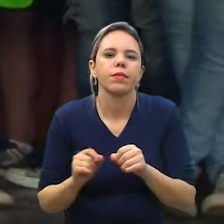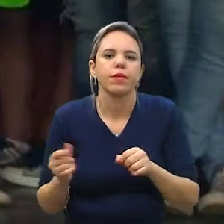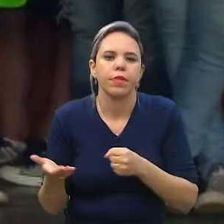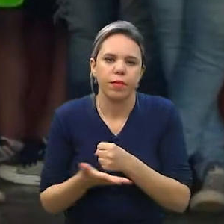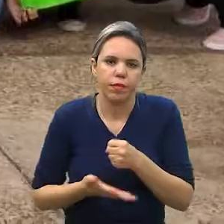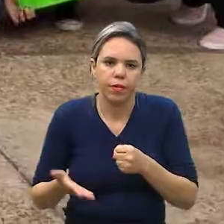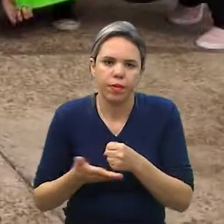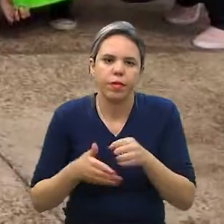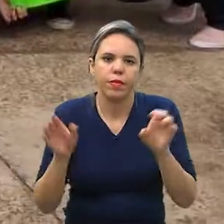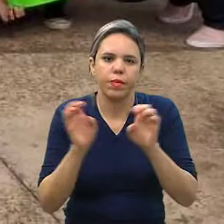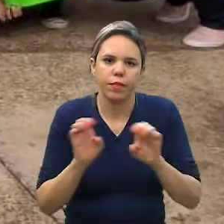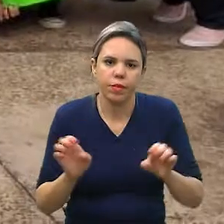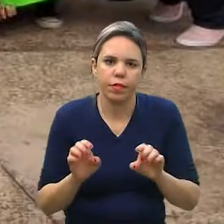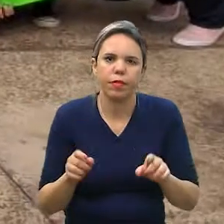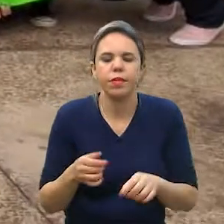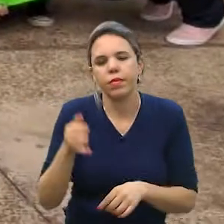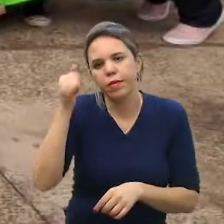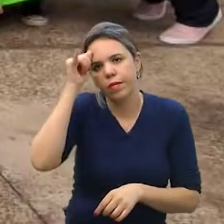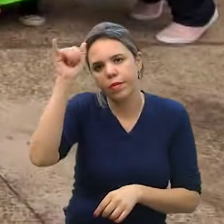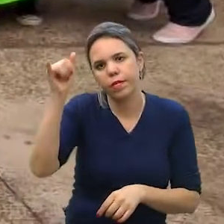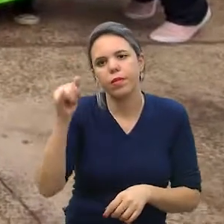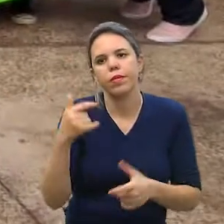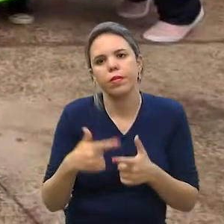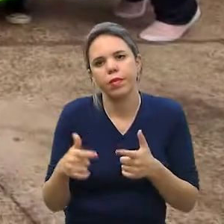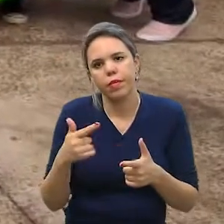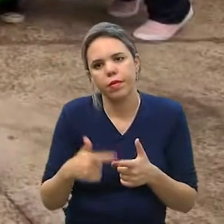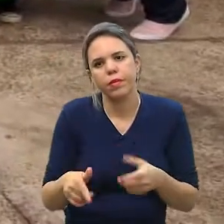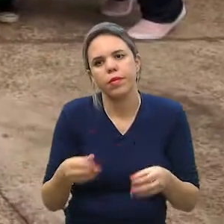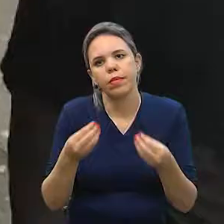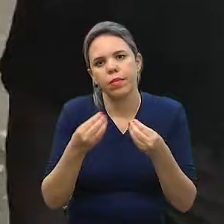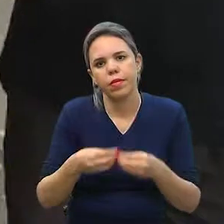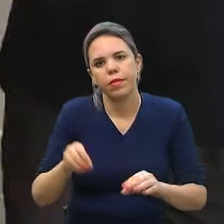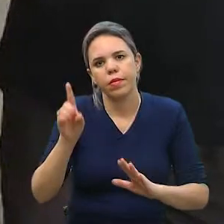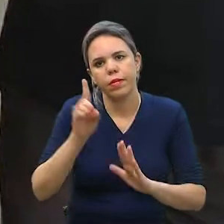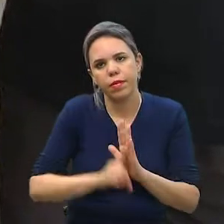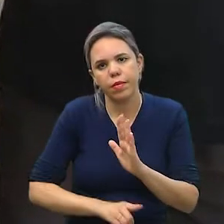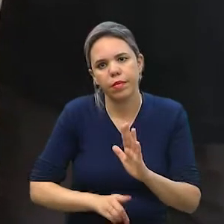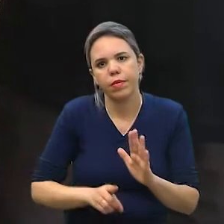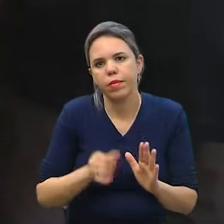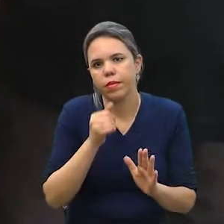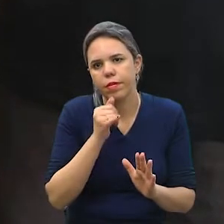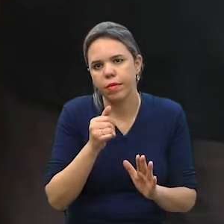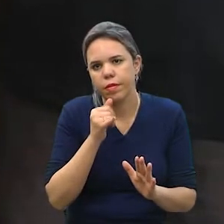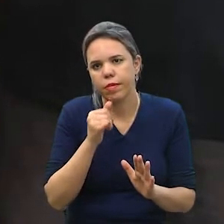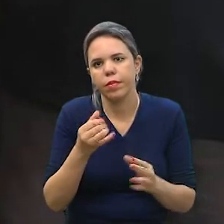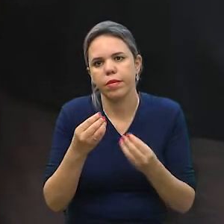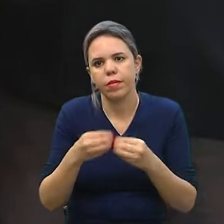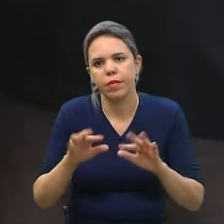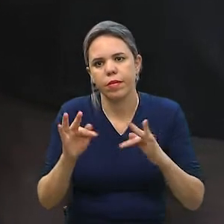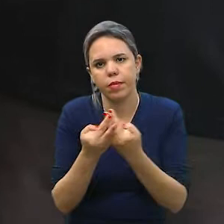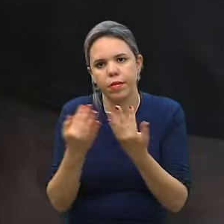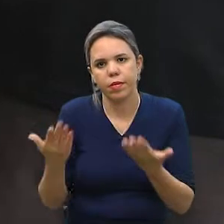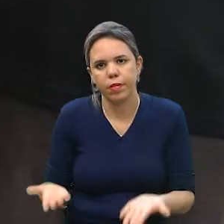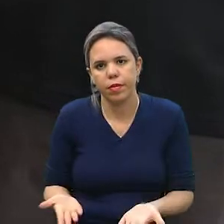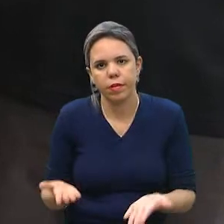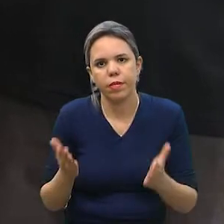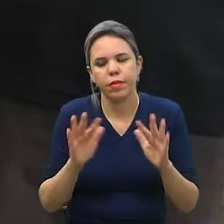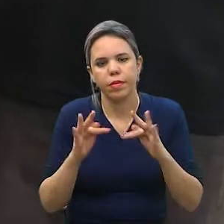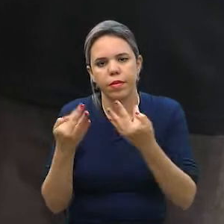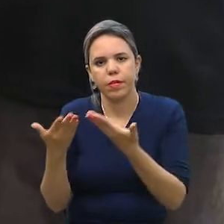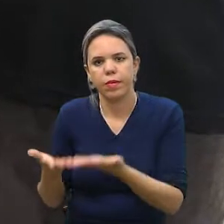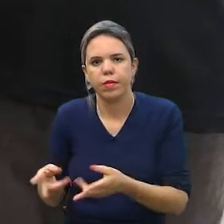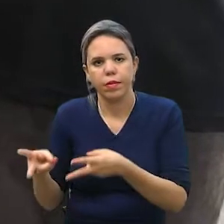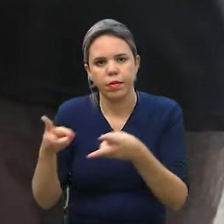básicas, né? Para evitar que direitos sejam violados, né? A questão da violência familiar, violência doméstica, a gente